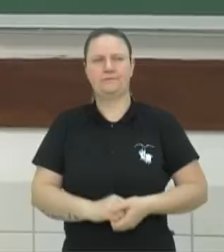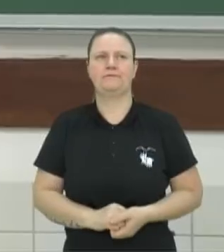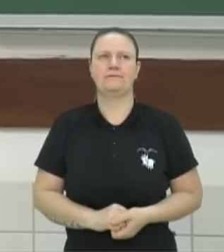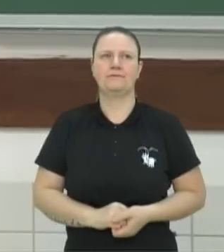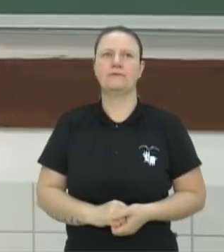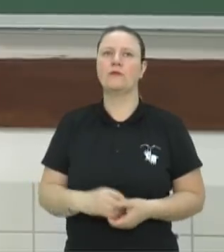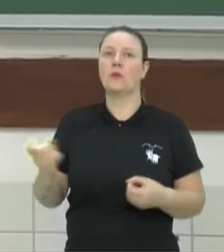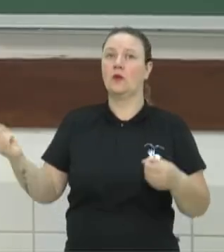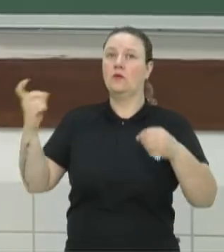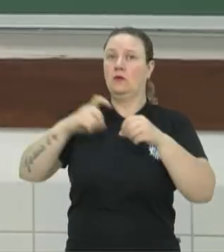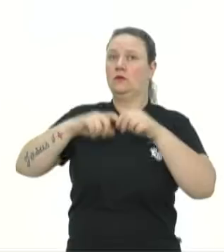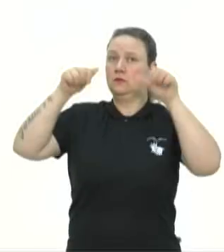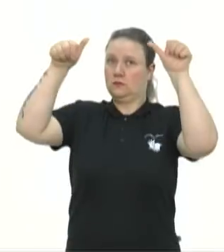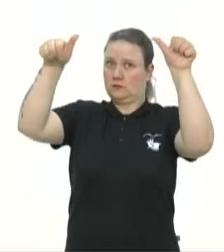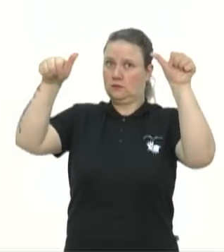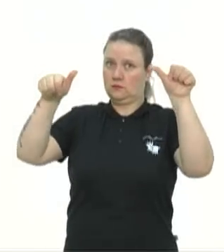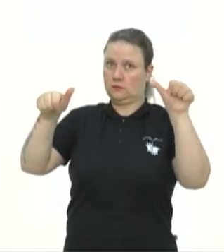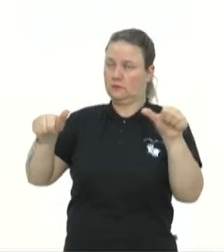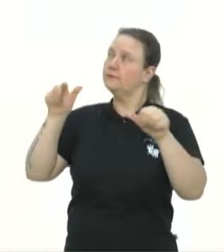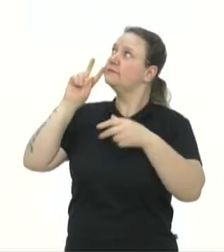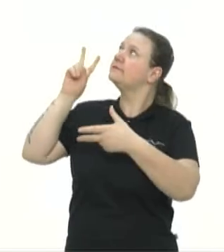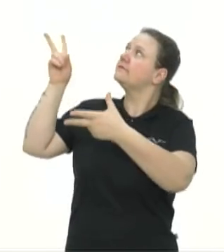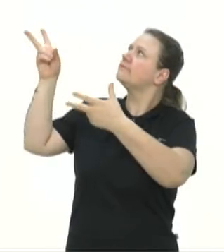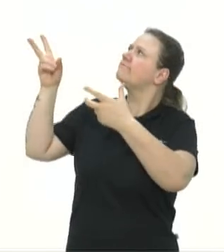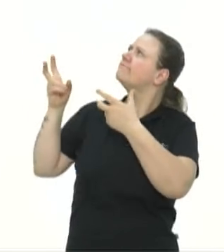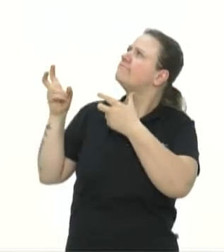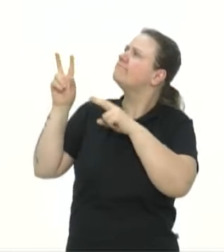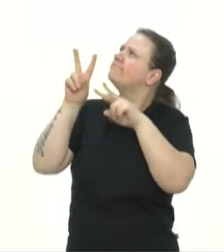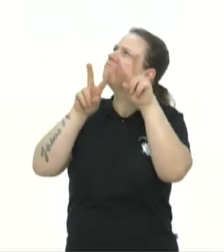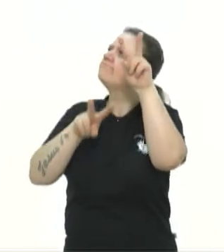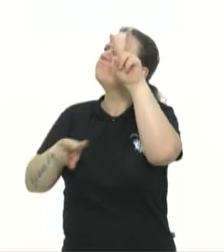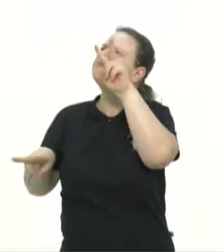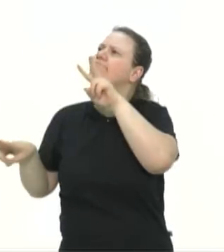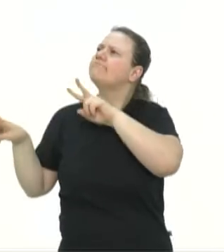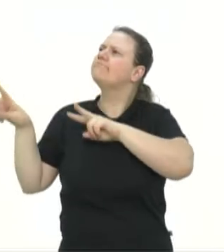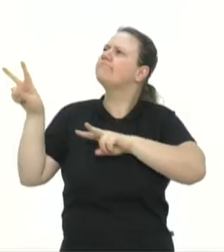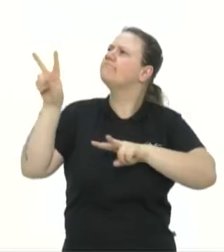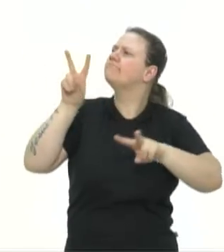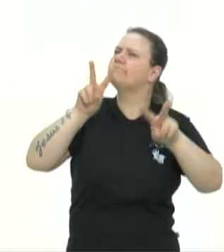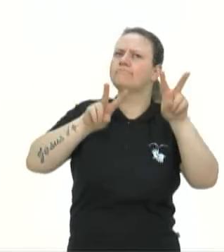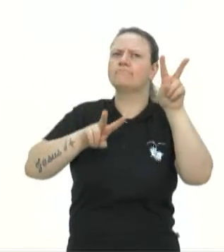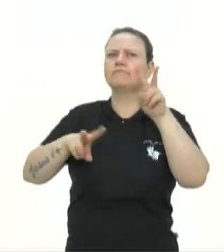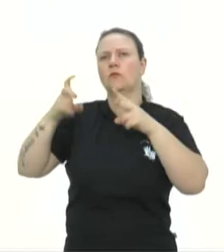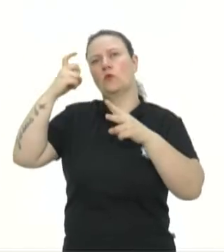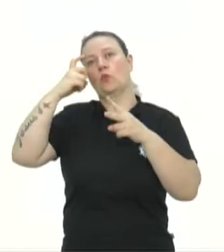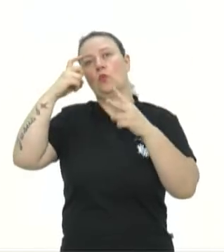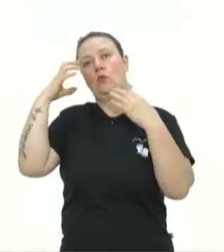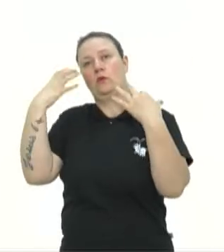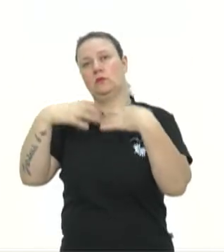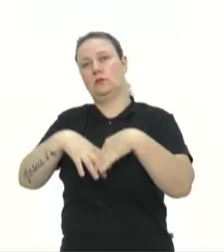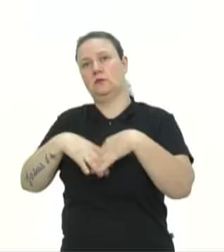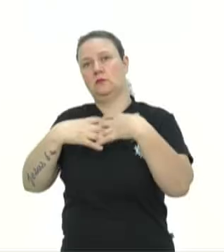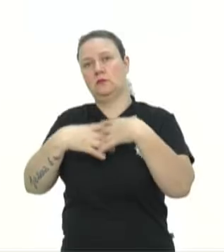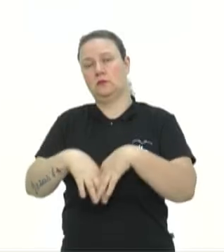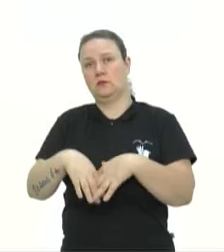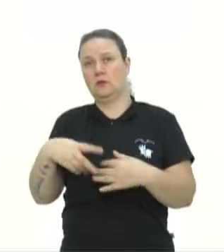rever o cartaz aqui, então. Reveja aí, pense um pouquinho. Nós temos, de novo, sua geração pode mudar o mundo.